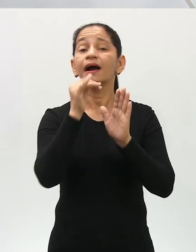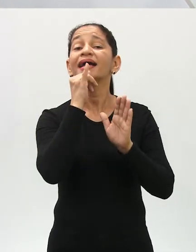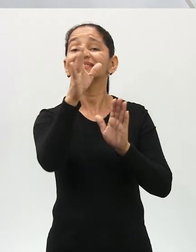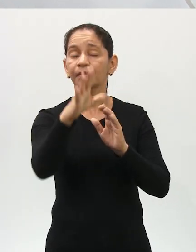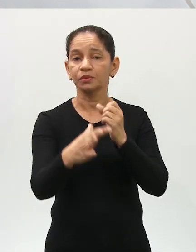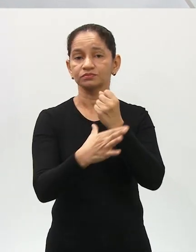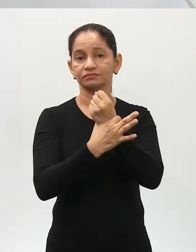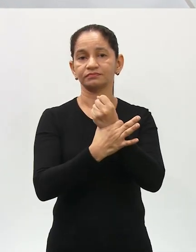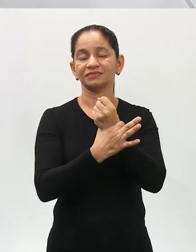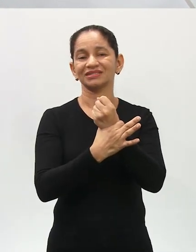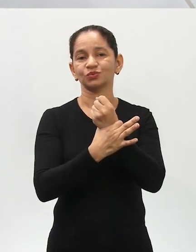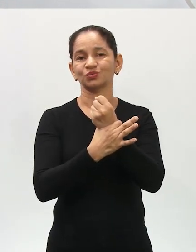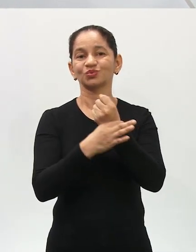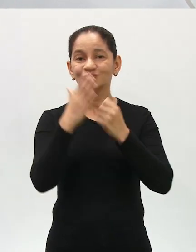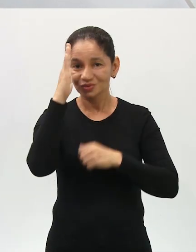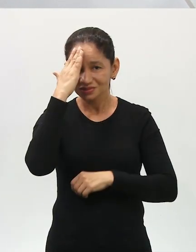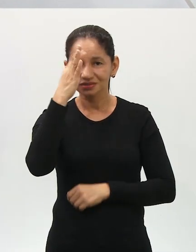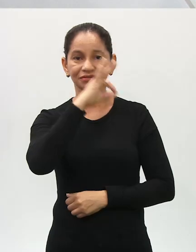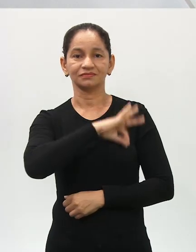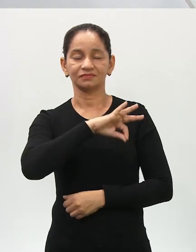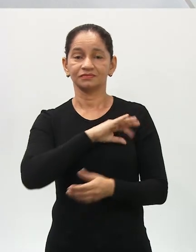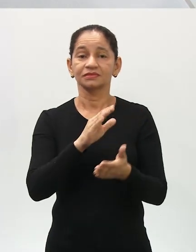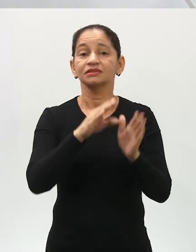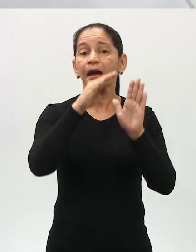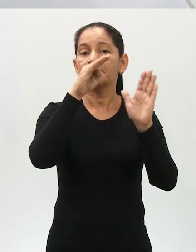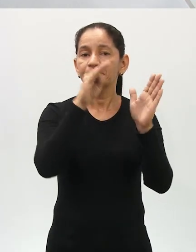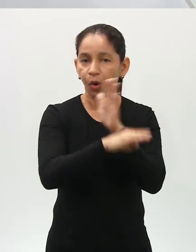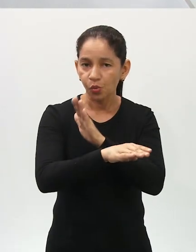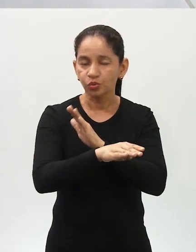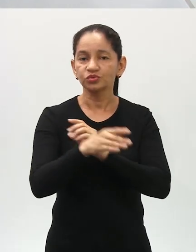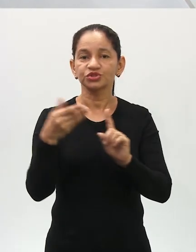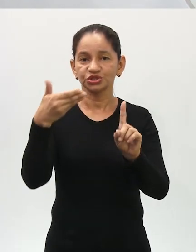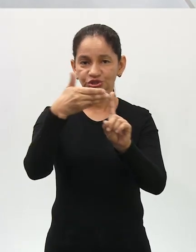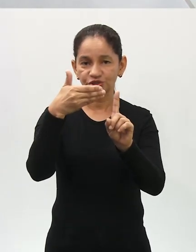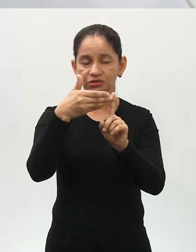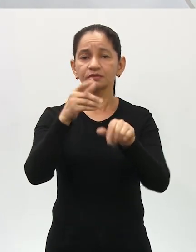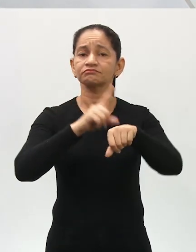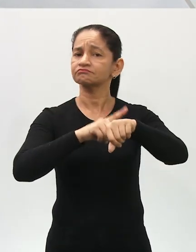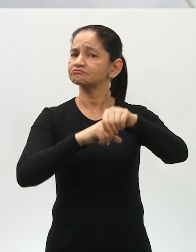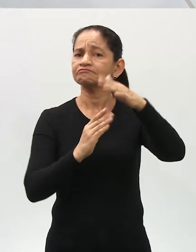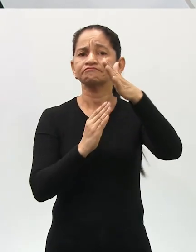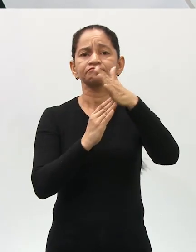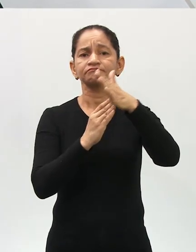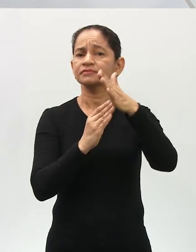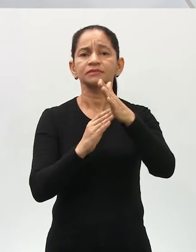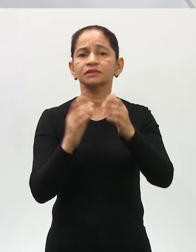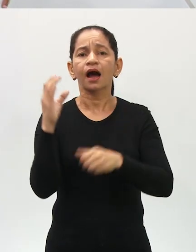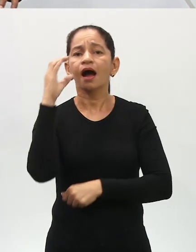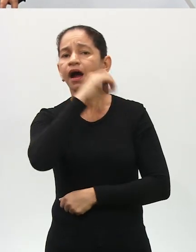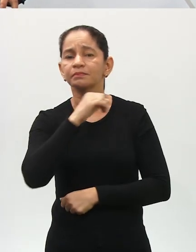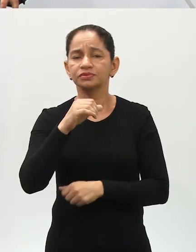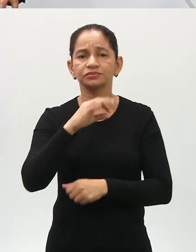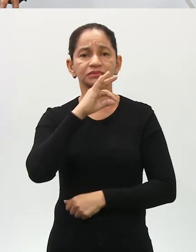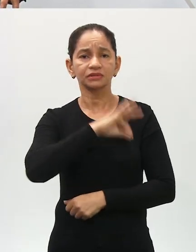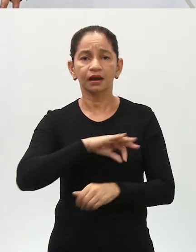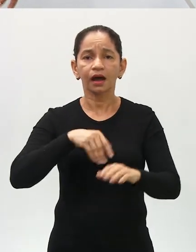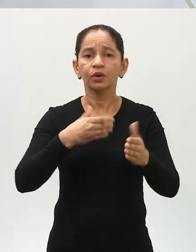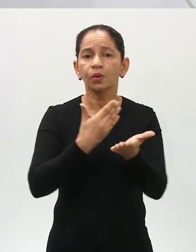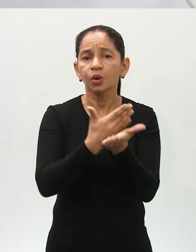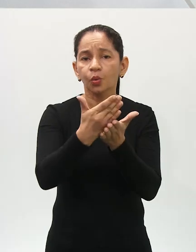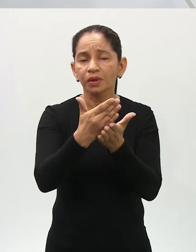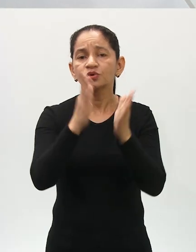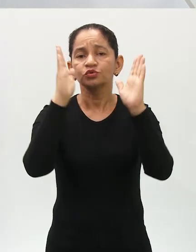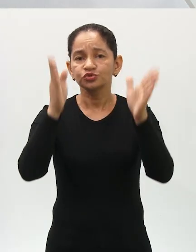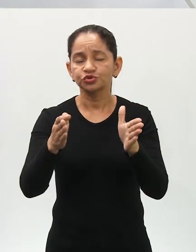percebam, entrou nos cofres do Estado, mas ficou ali pouco tempo, ele já devolveu à instituição financeira. Então